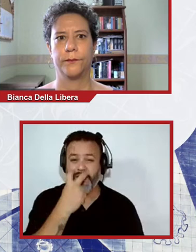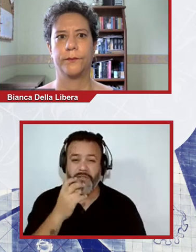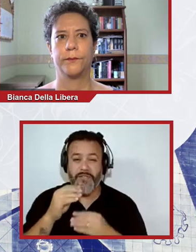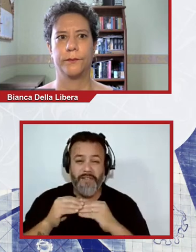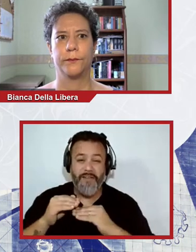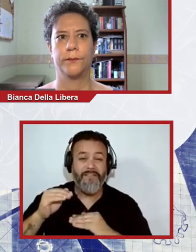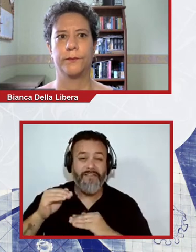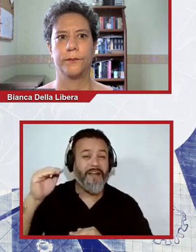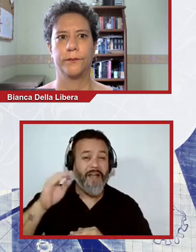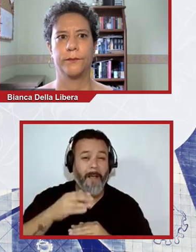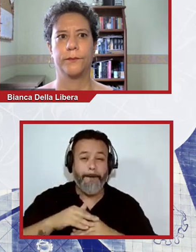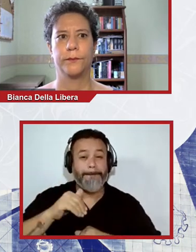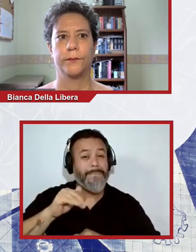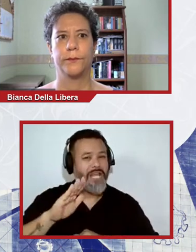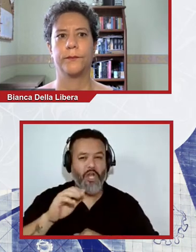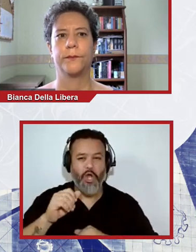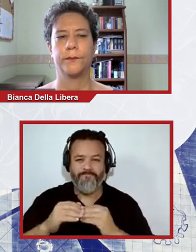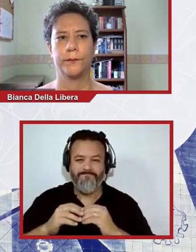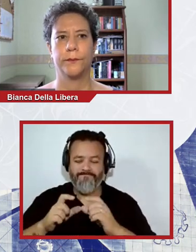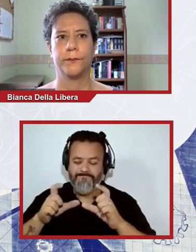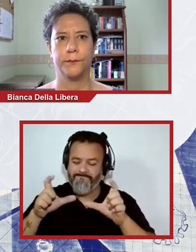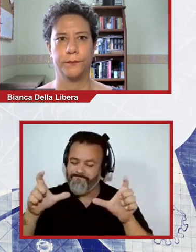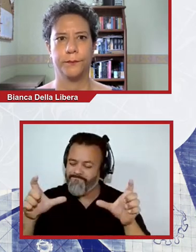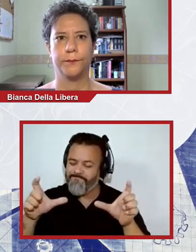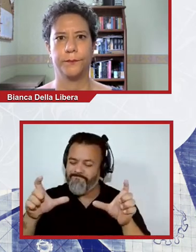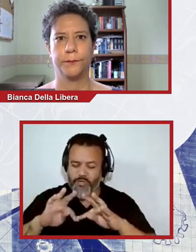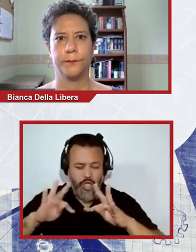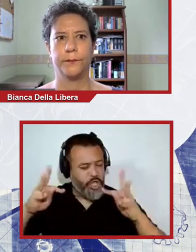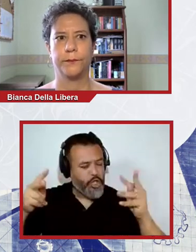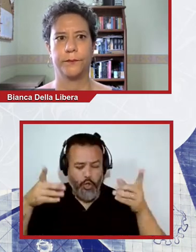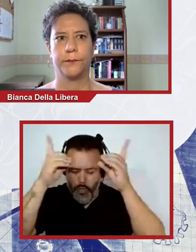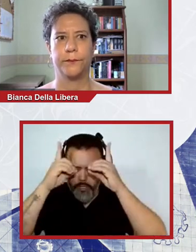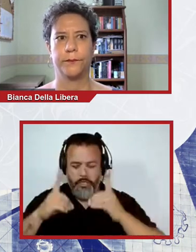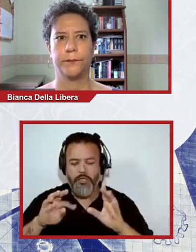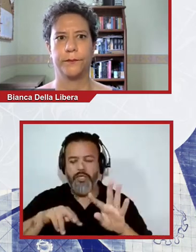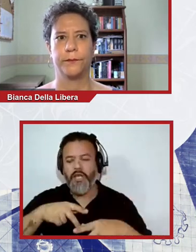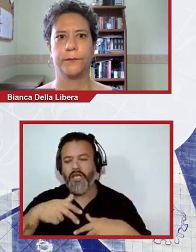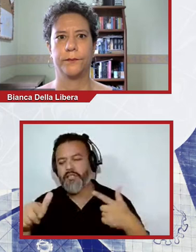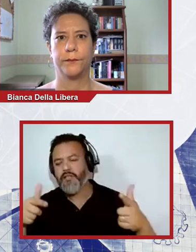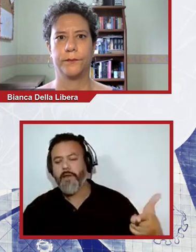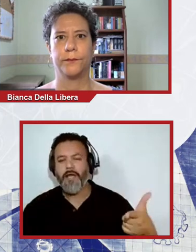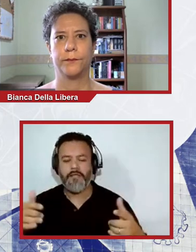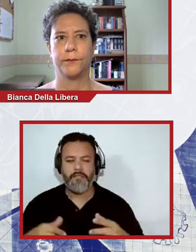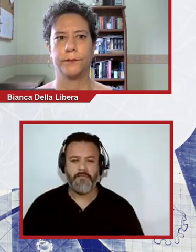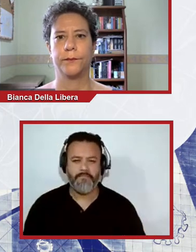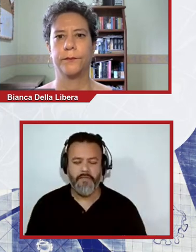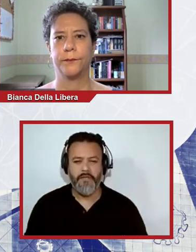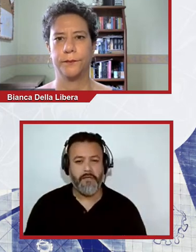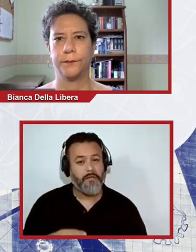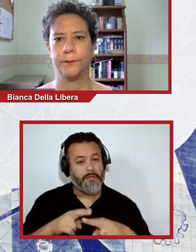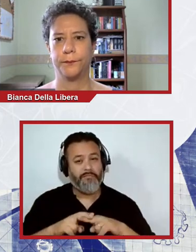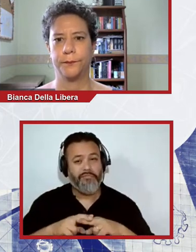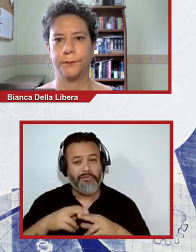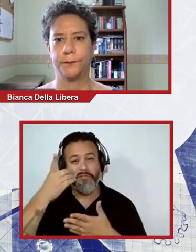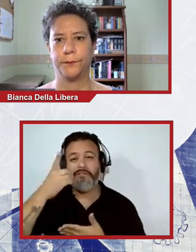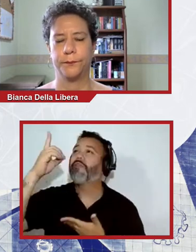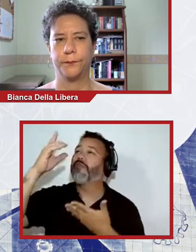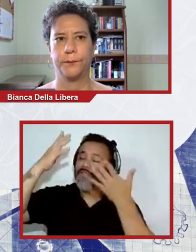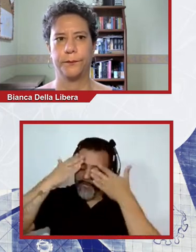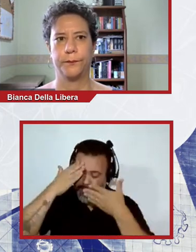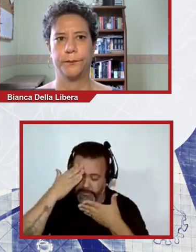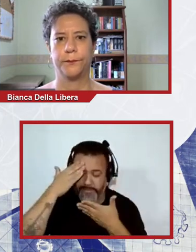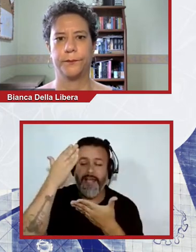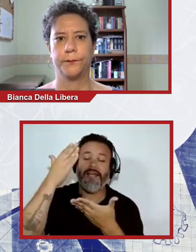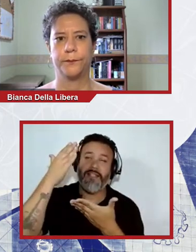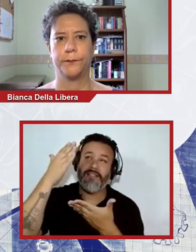as outras deficiências, né? E a gente tem que agradecer a Deus por esse momento estar sendo disponibilizado para a